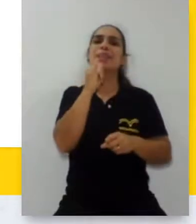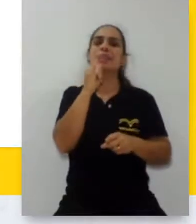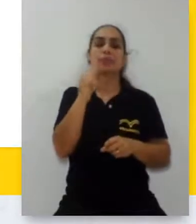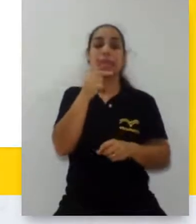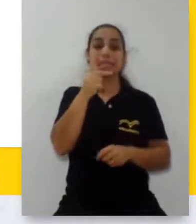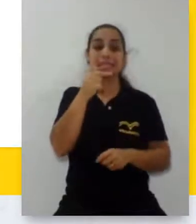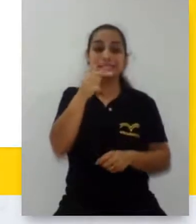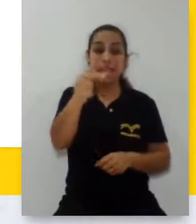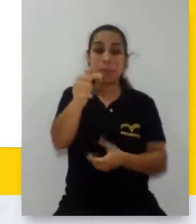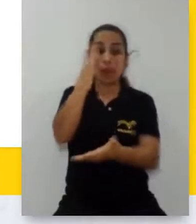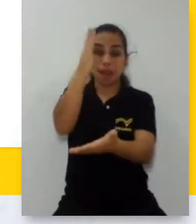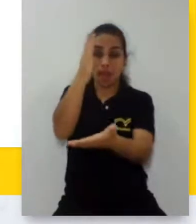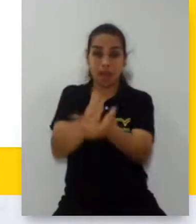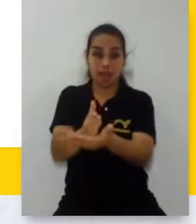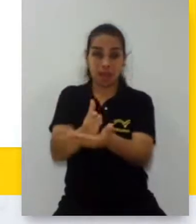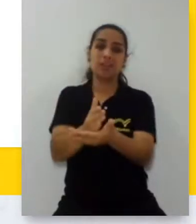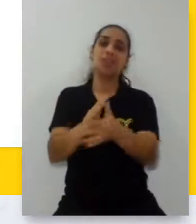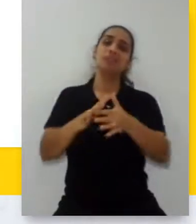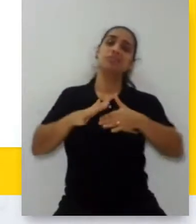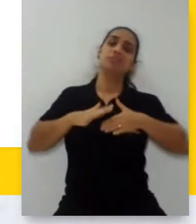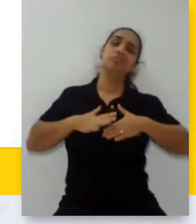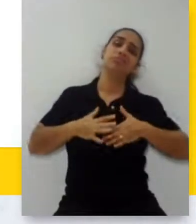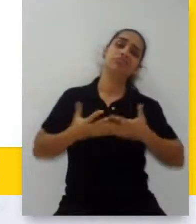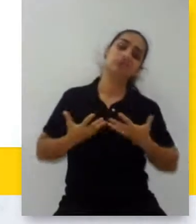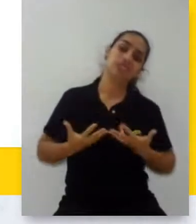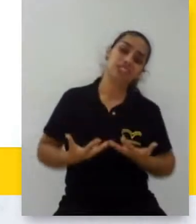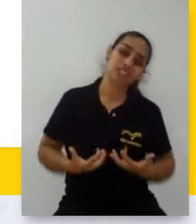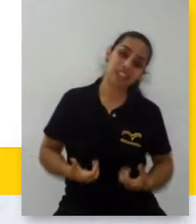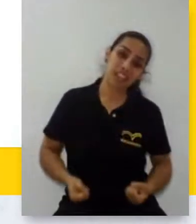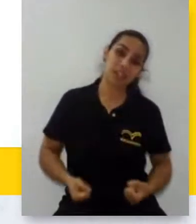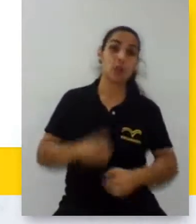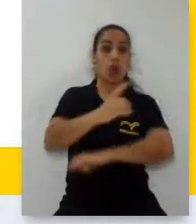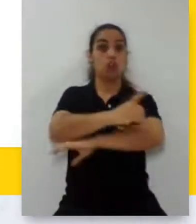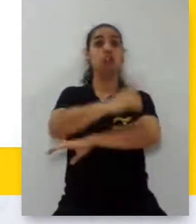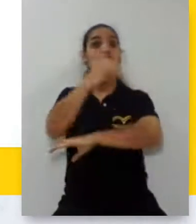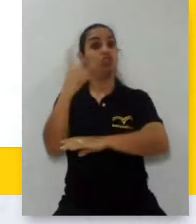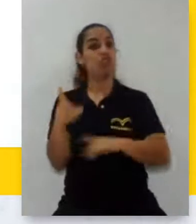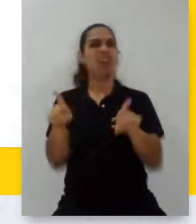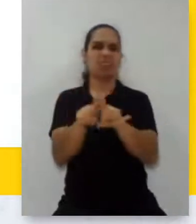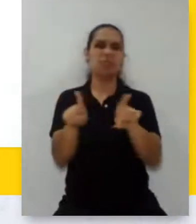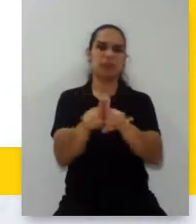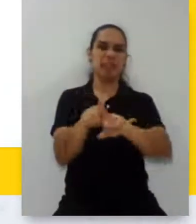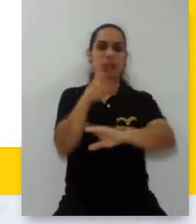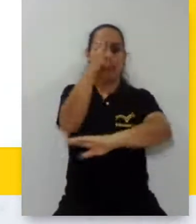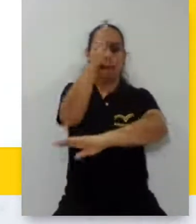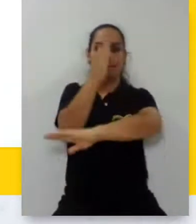ciclo. O dia também tem essa questão do ciclo. Então, tem pessoas que... O que eu quero dizer? Que tem pessoas que